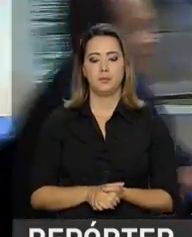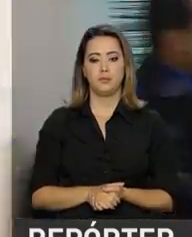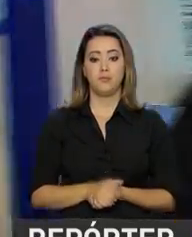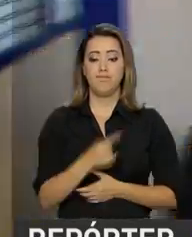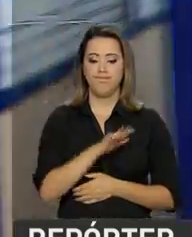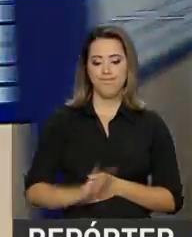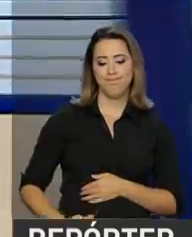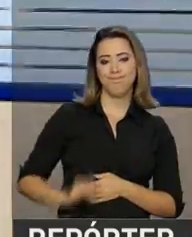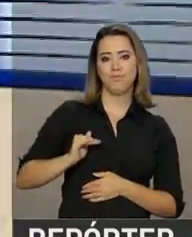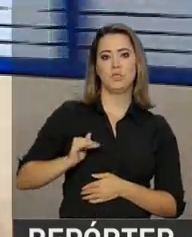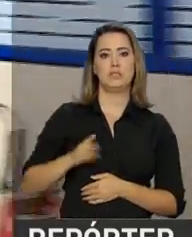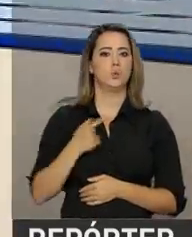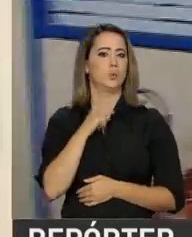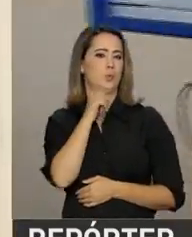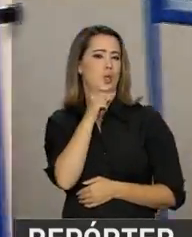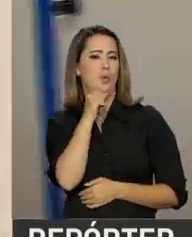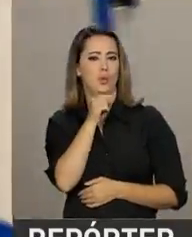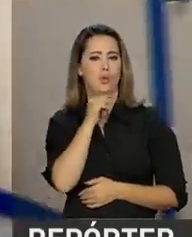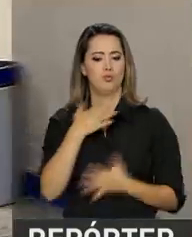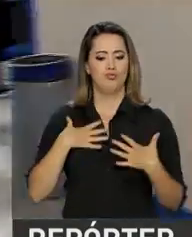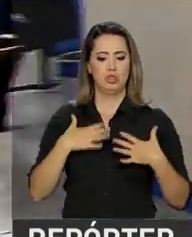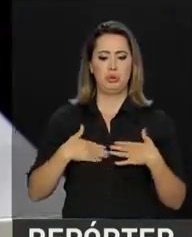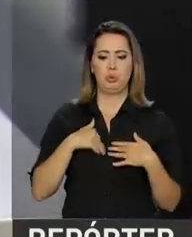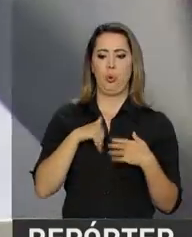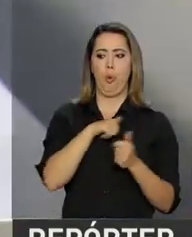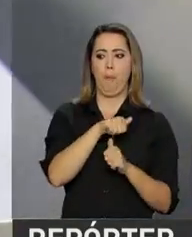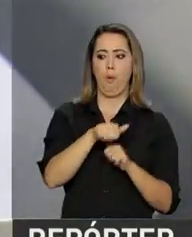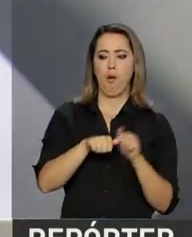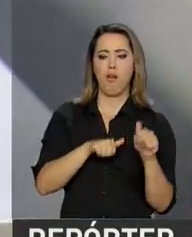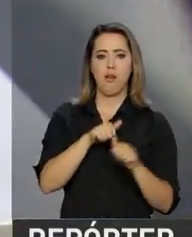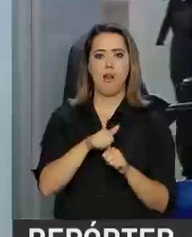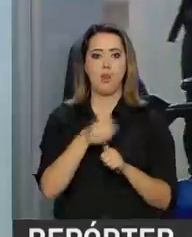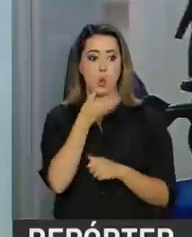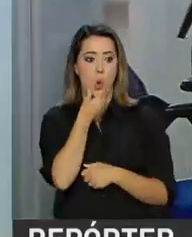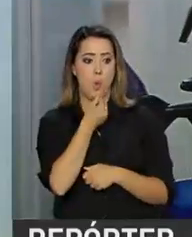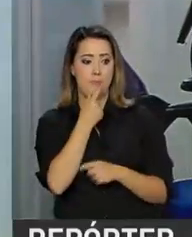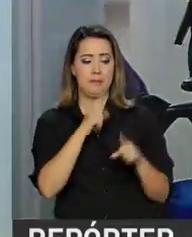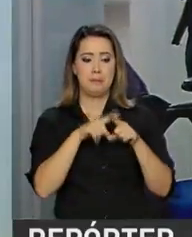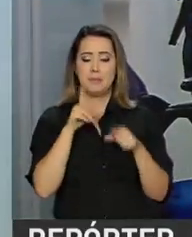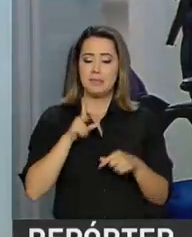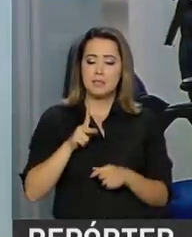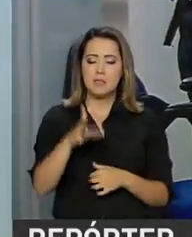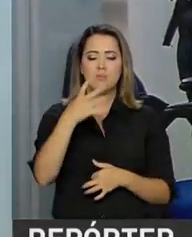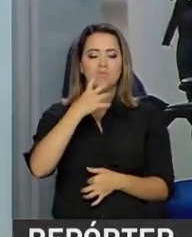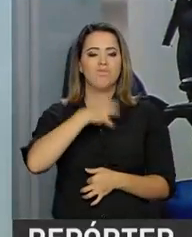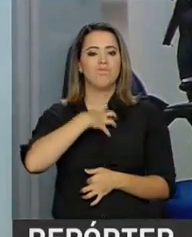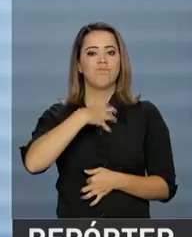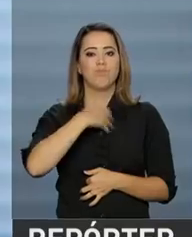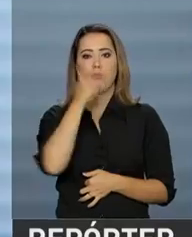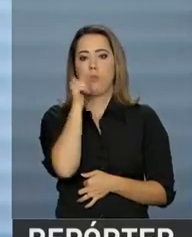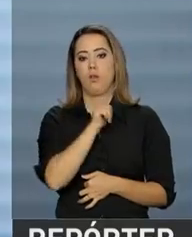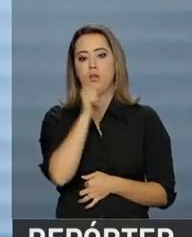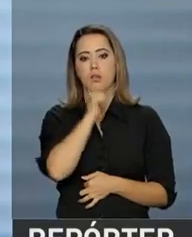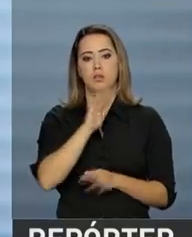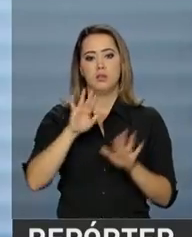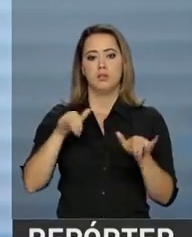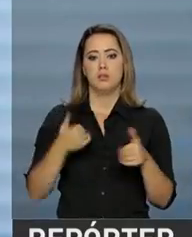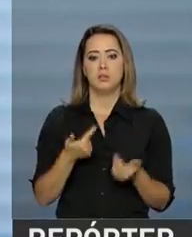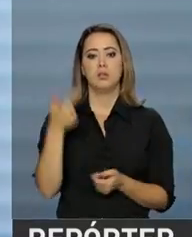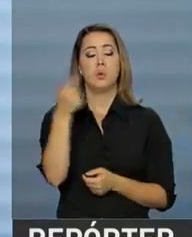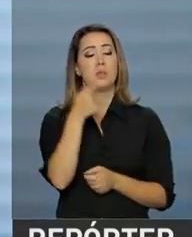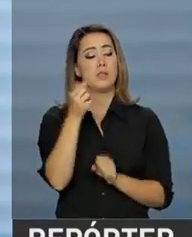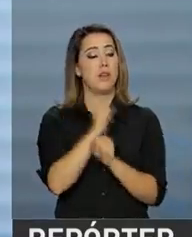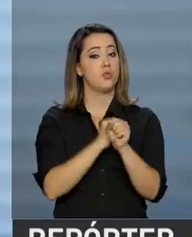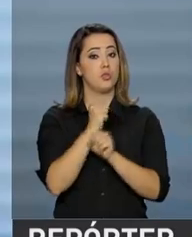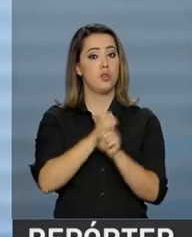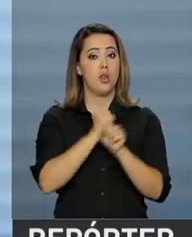criança Rubi não tem dúvidas que está no corpo errado nasceu homem mas conta que sempre se sentiu mulher por isso há 7 anos